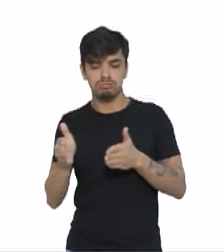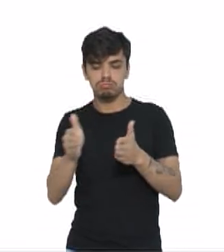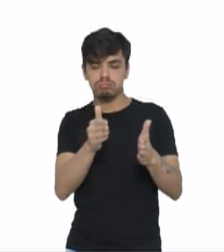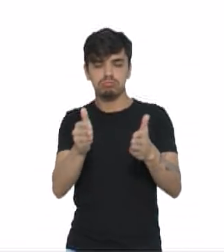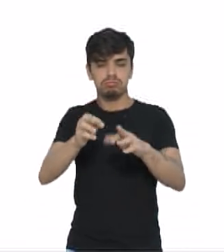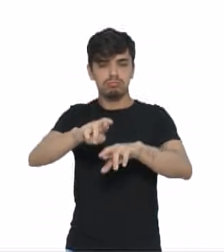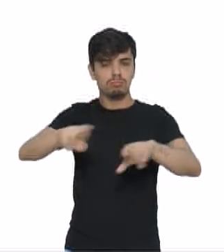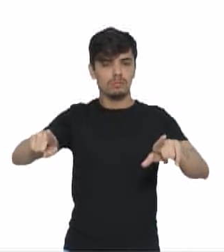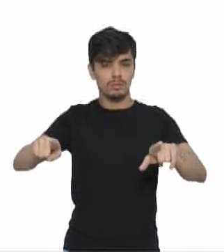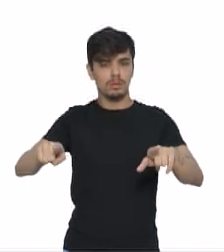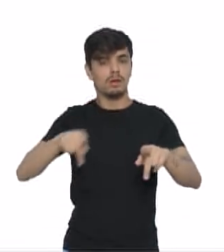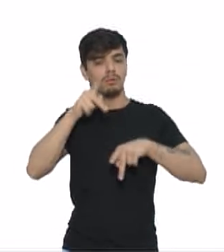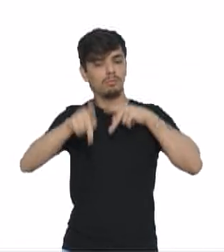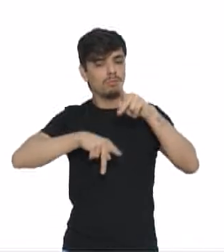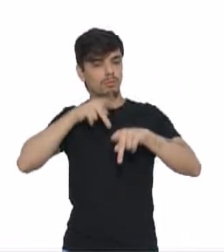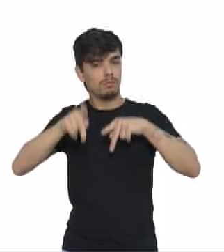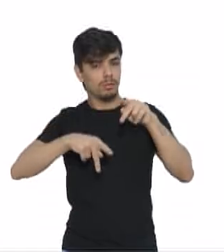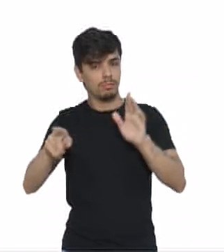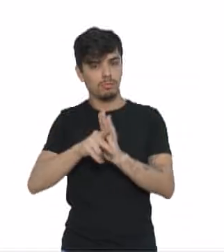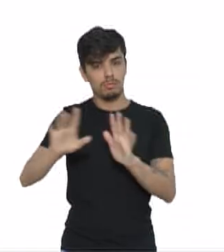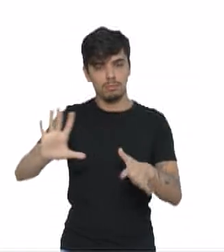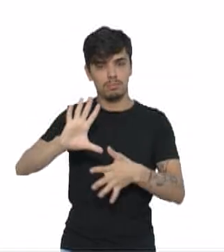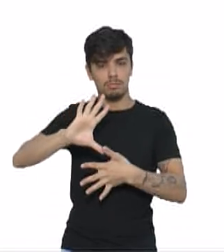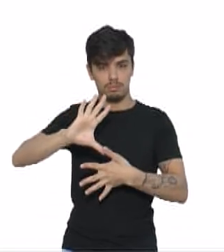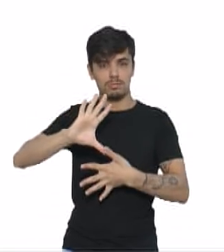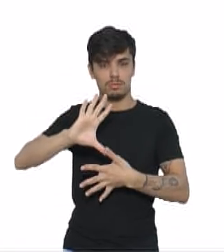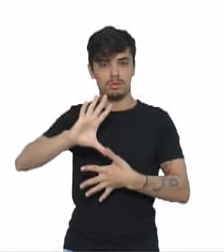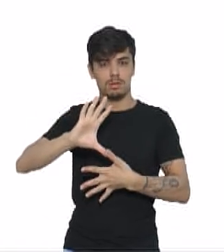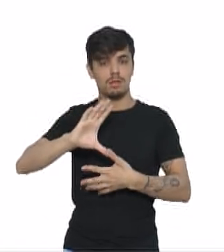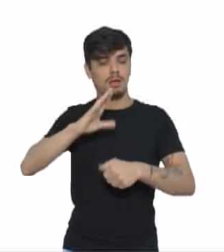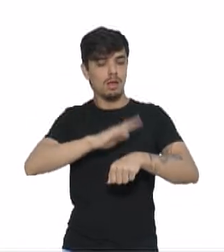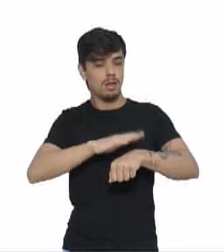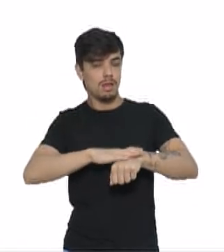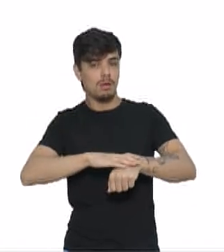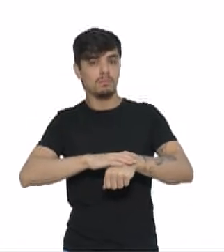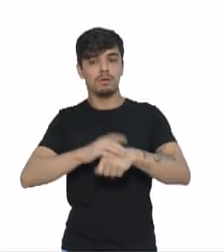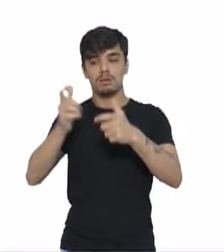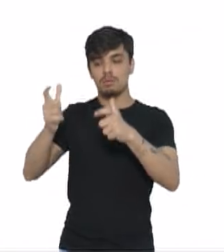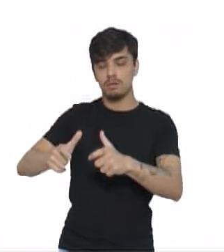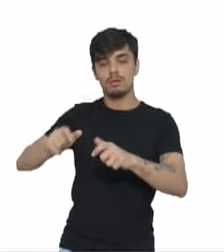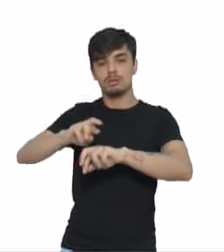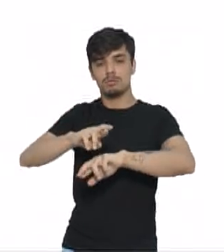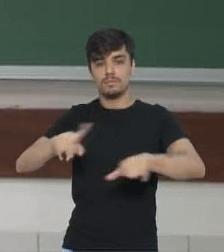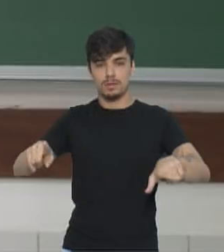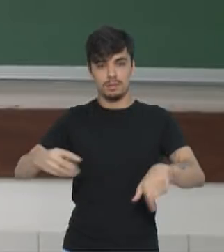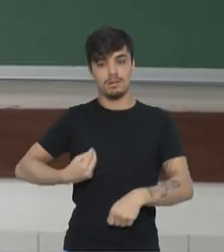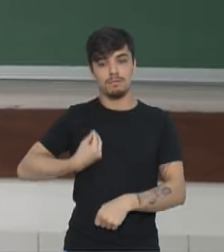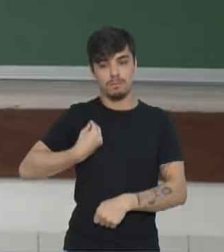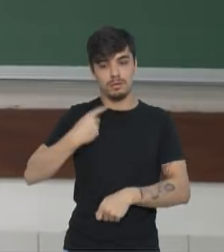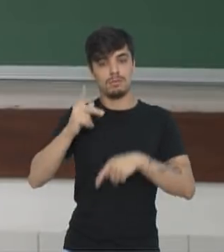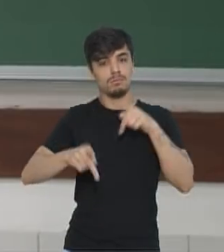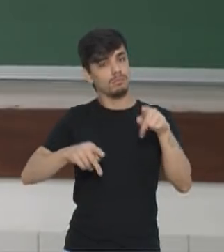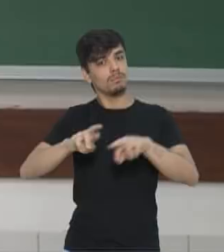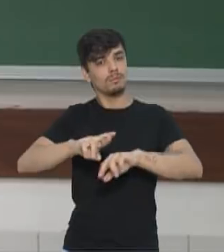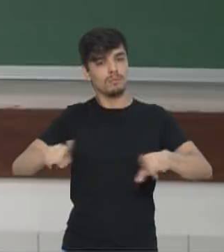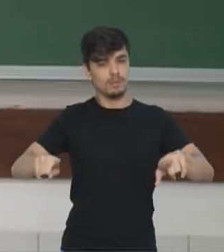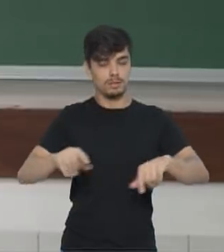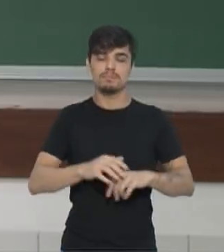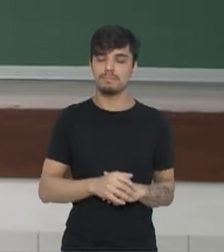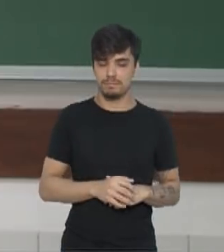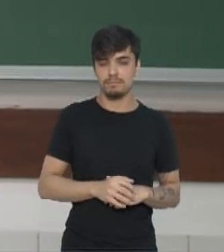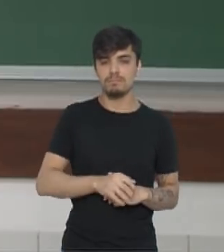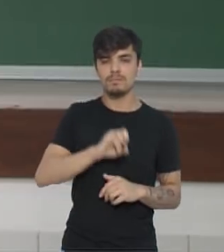rotas diferentes de povoamento da América, cada qual em épocas diferentes, com a vinda de povos diferentes. Se você for lembrar da aula do